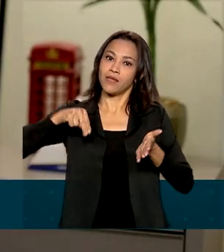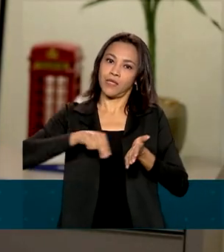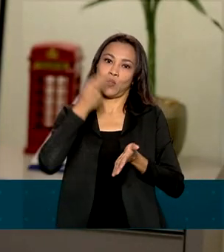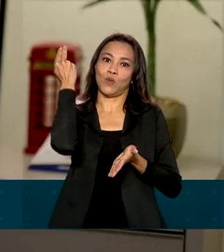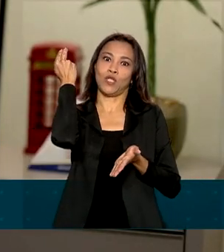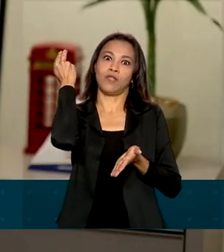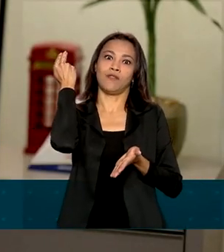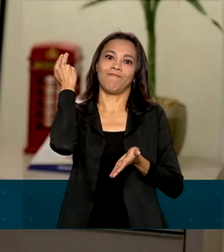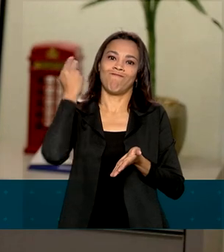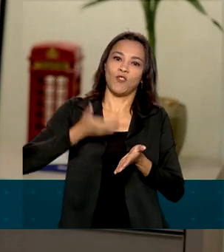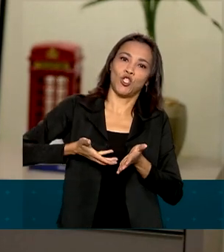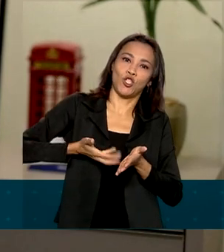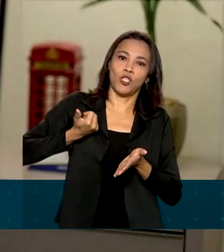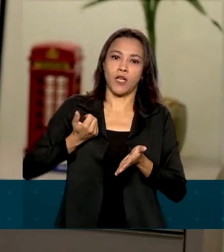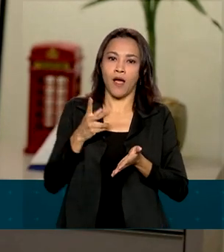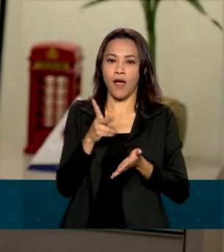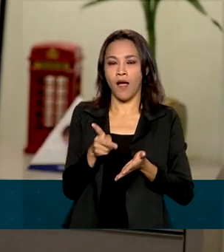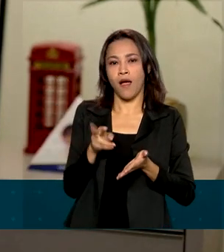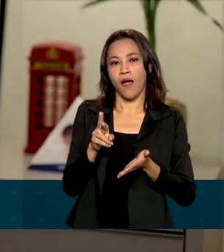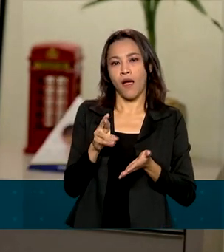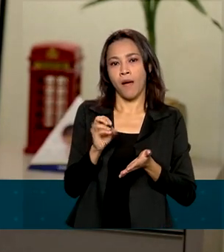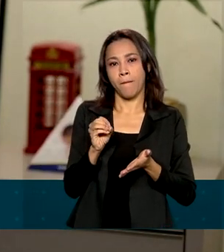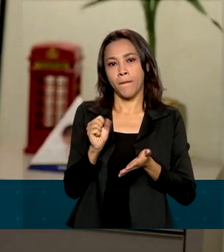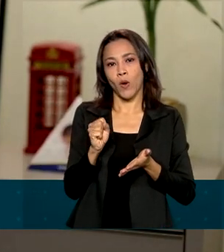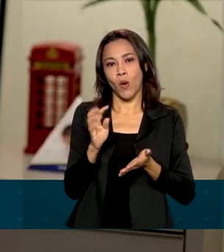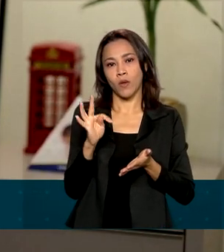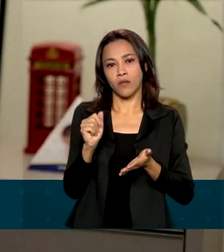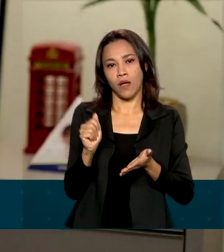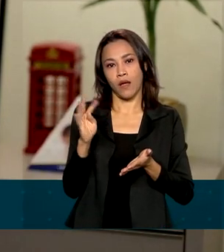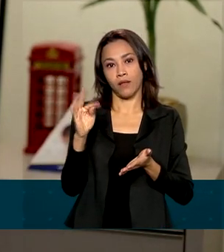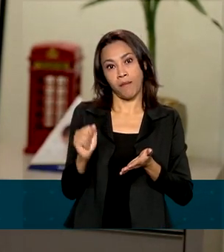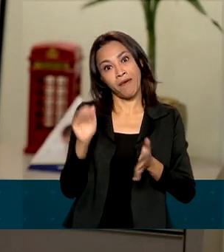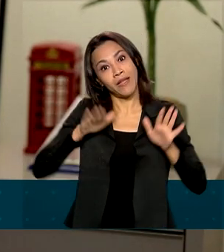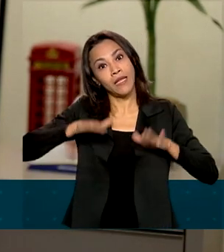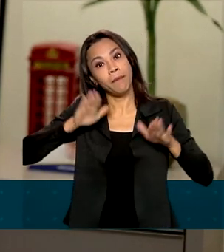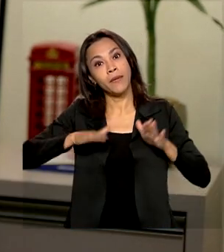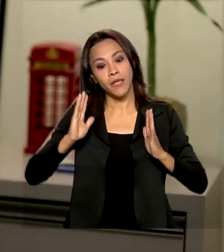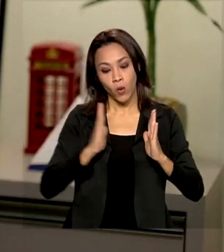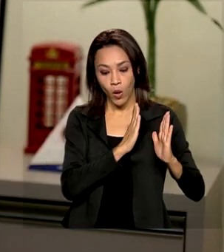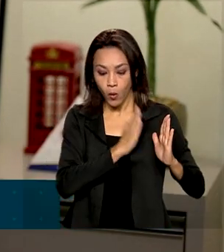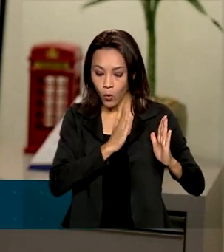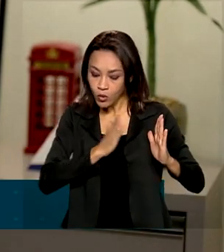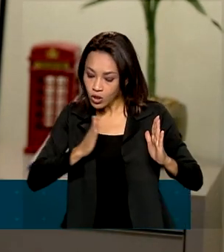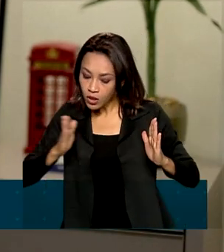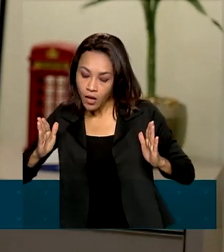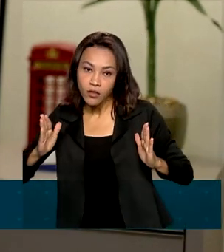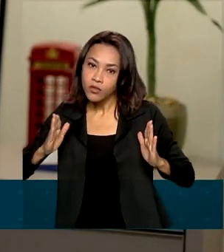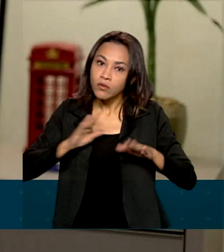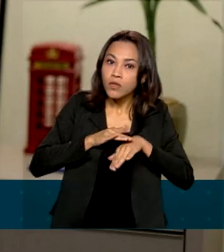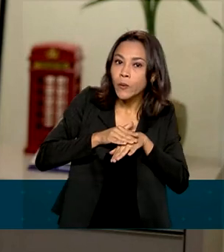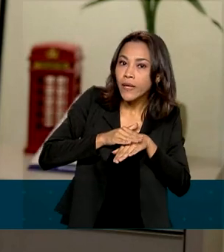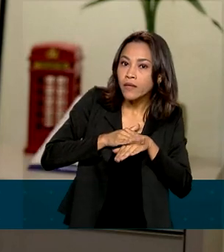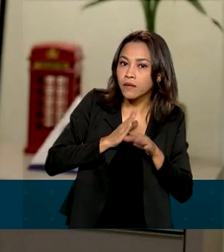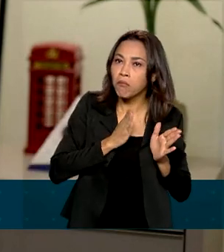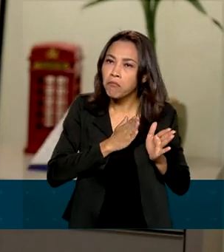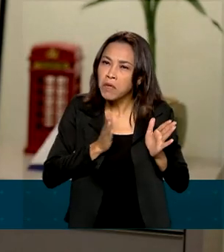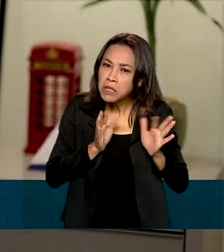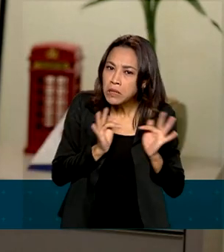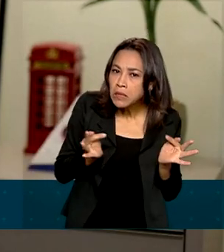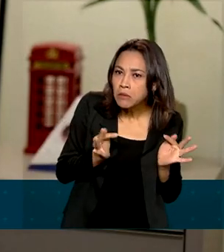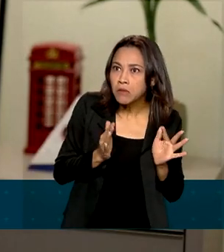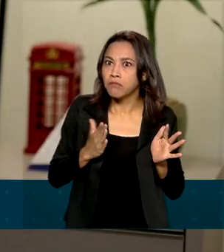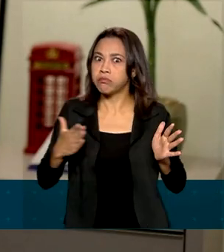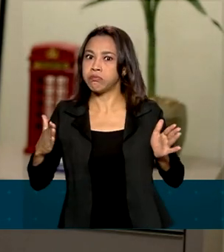radical da próstata Mas tudo vai depender em que estágio a doença Foi diagnosticada por isso o diagnóstico